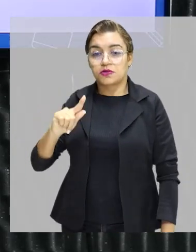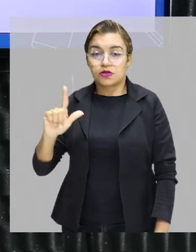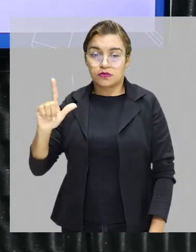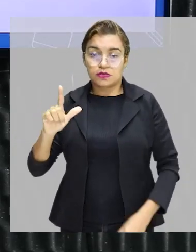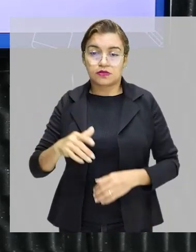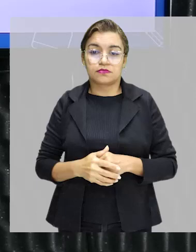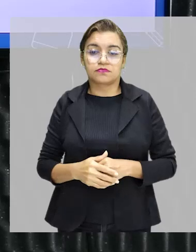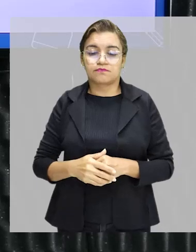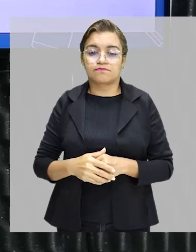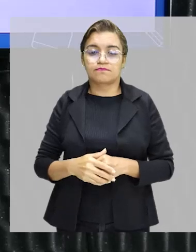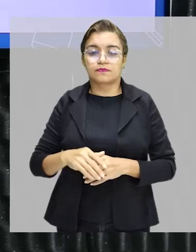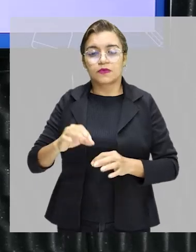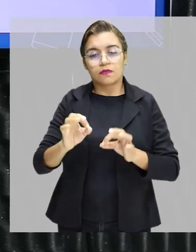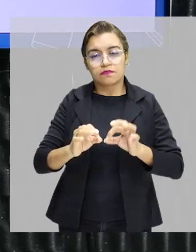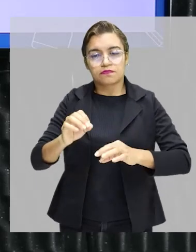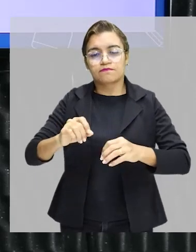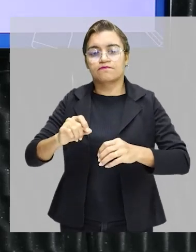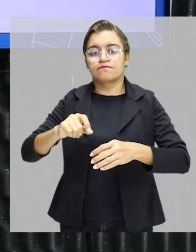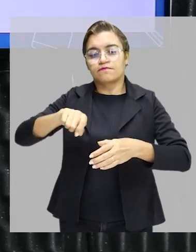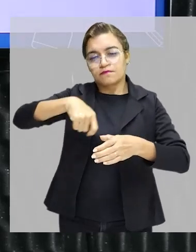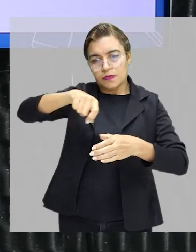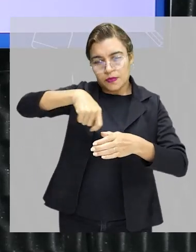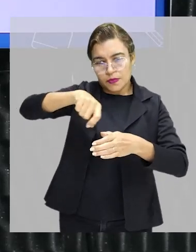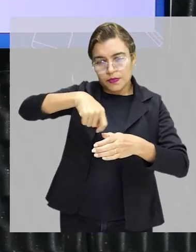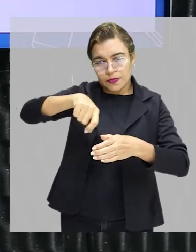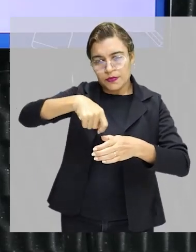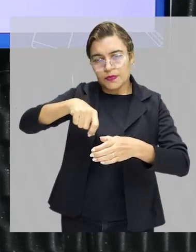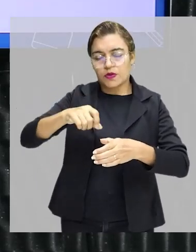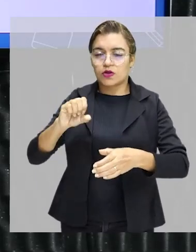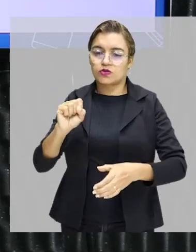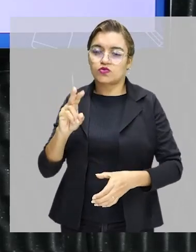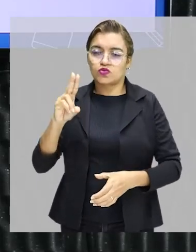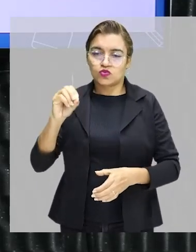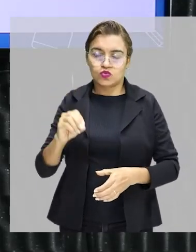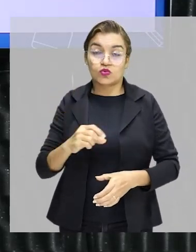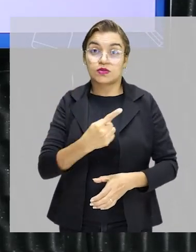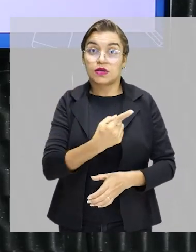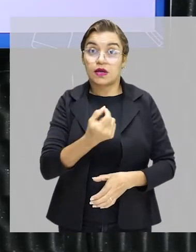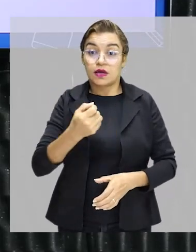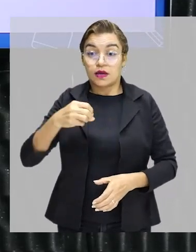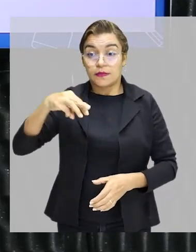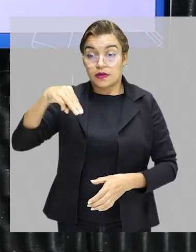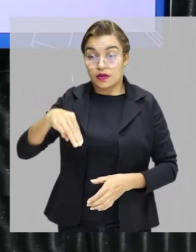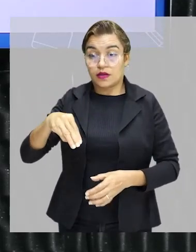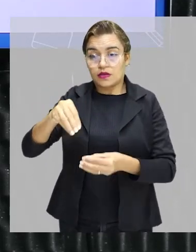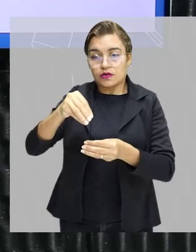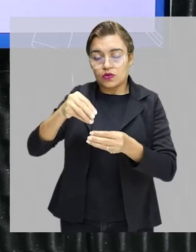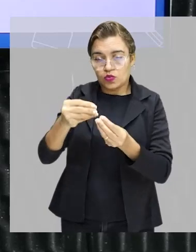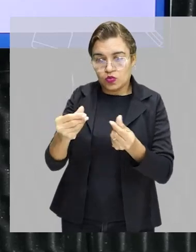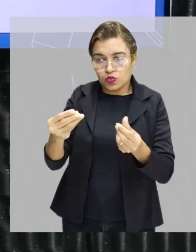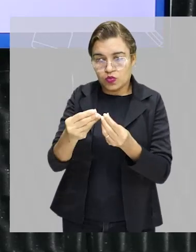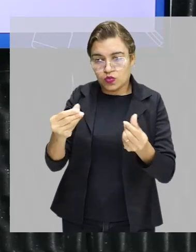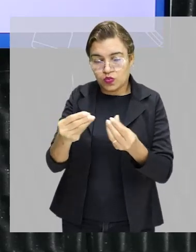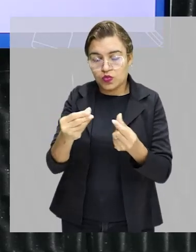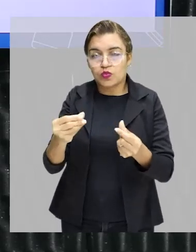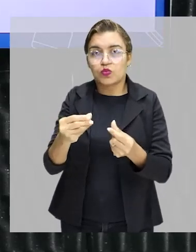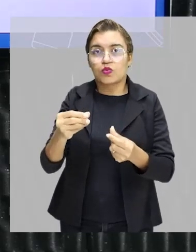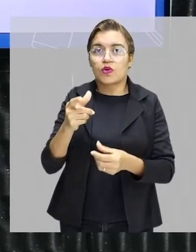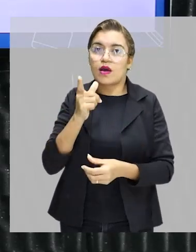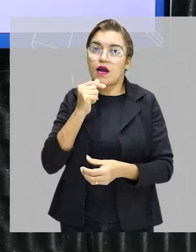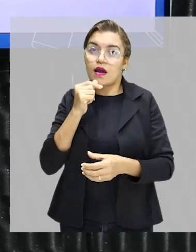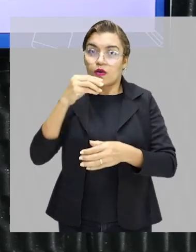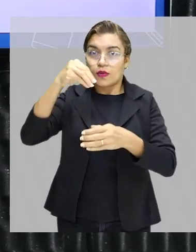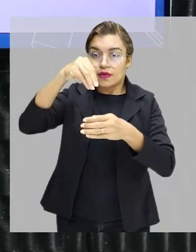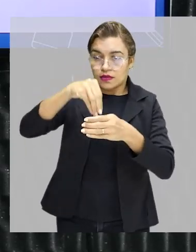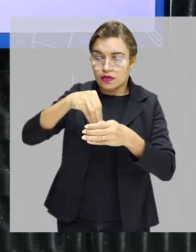uma laranjada, 100 ml desse suco são diluídos a 500 ml com água,